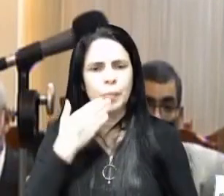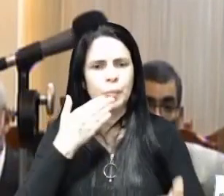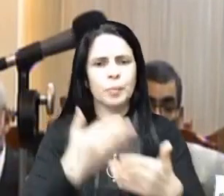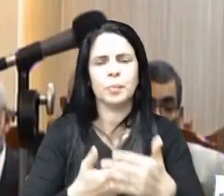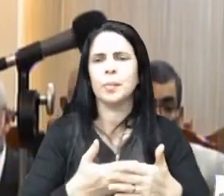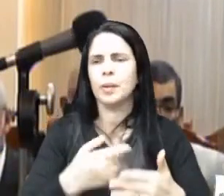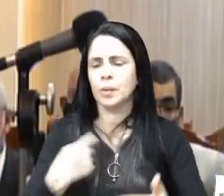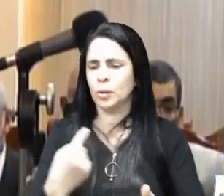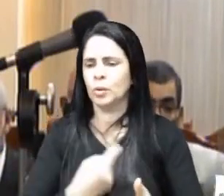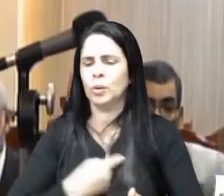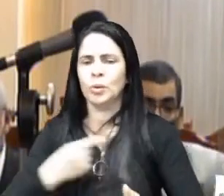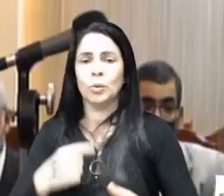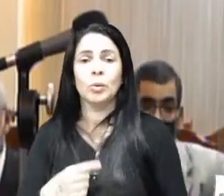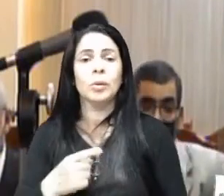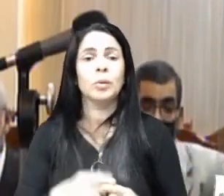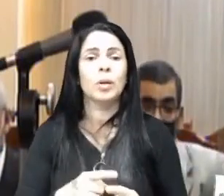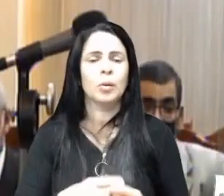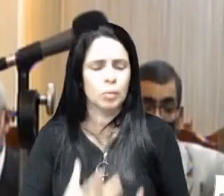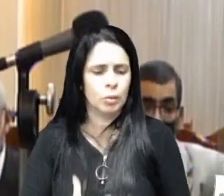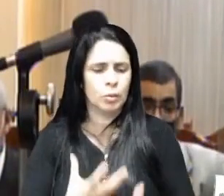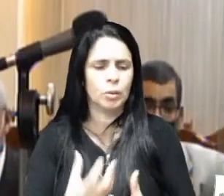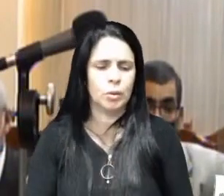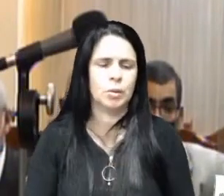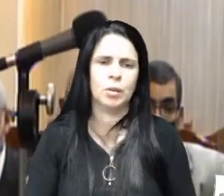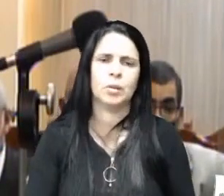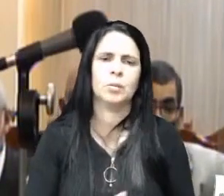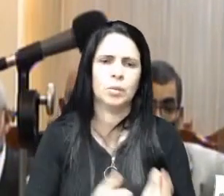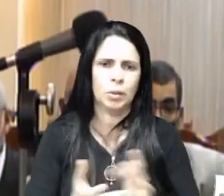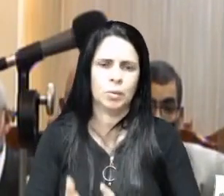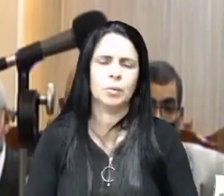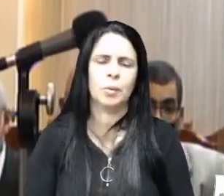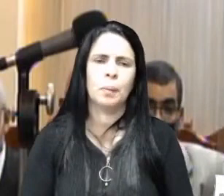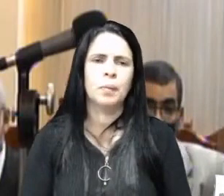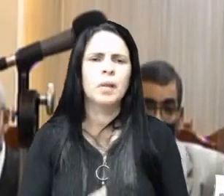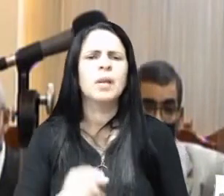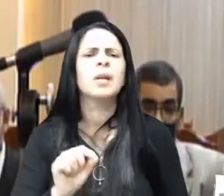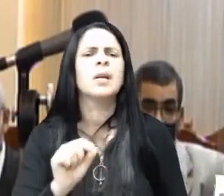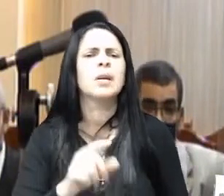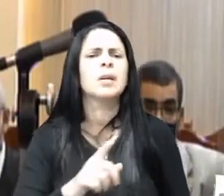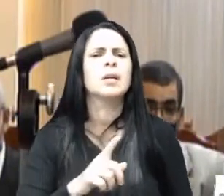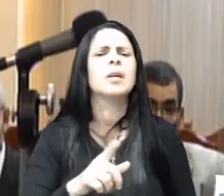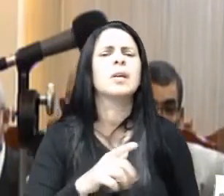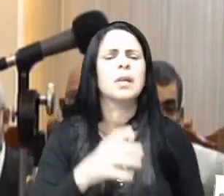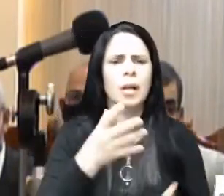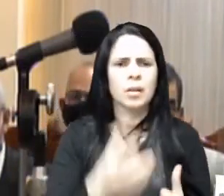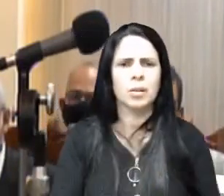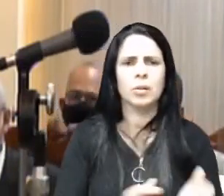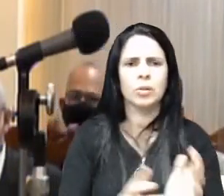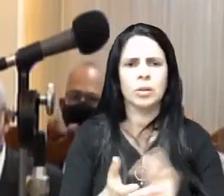Quem aceitou Jesus aqui até 5 anos atrás, tem 5 anos de crente, levante a mão para me ver.